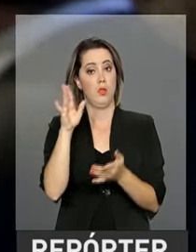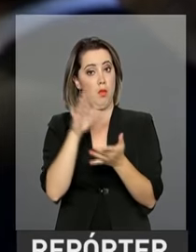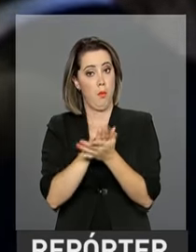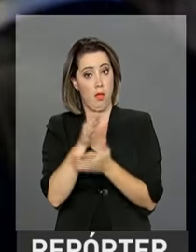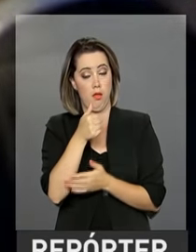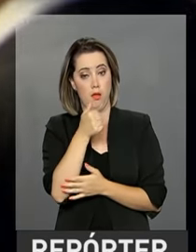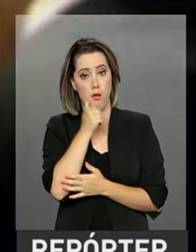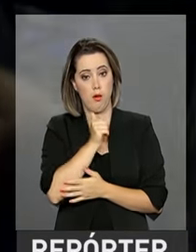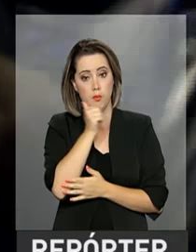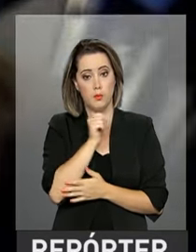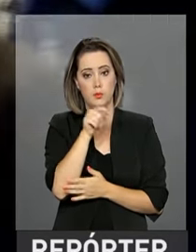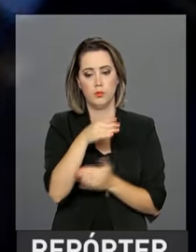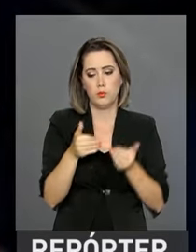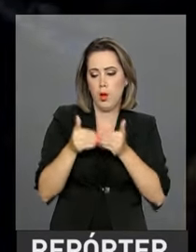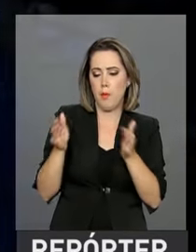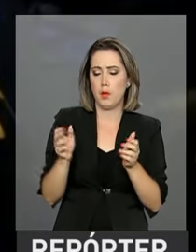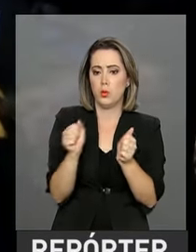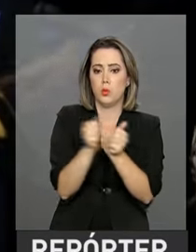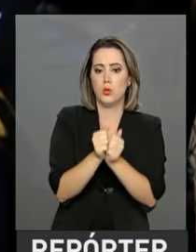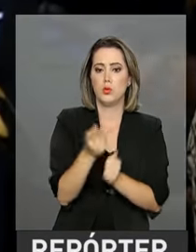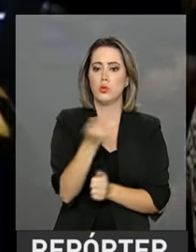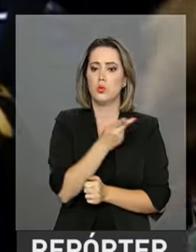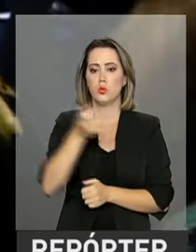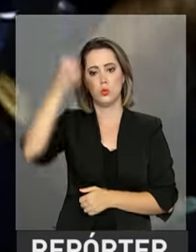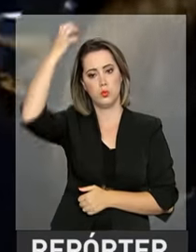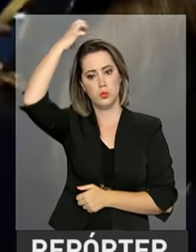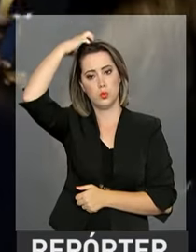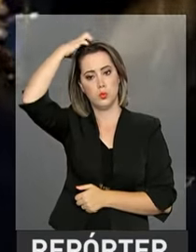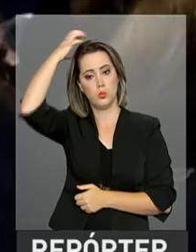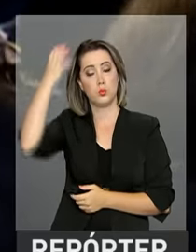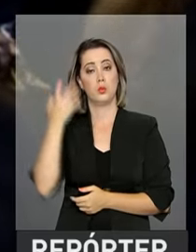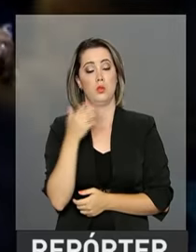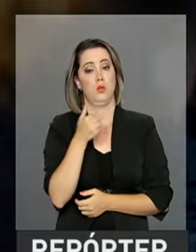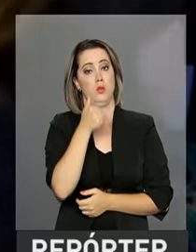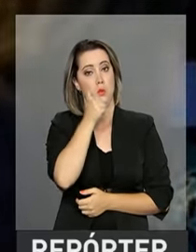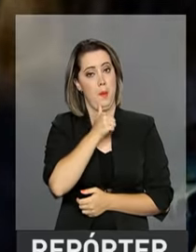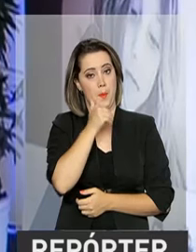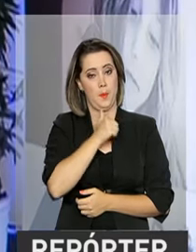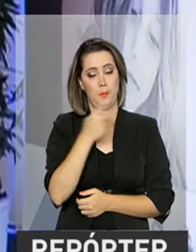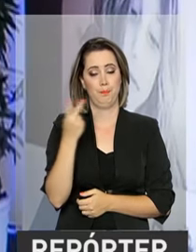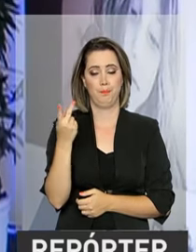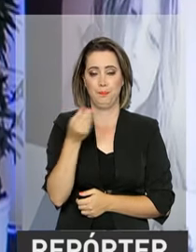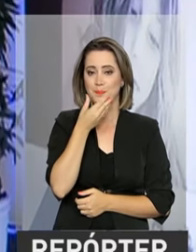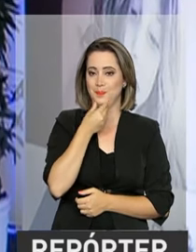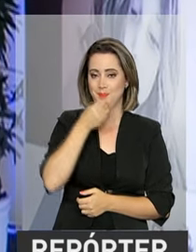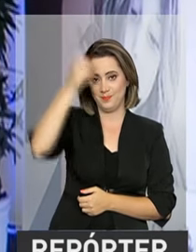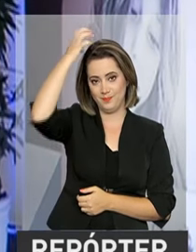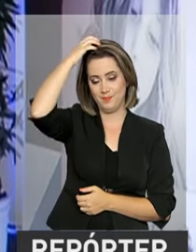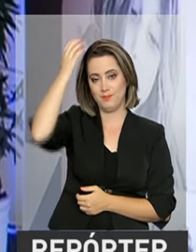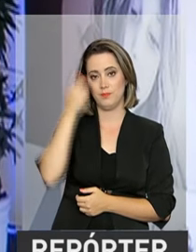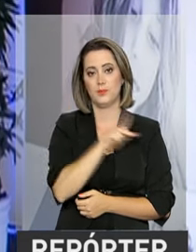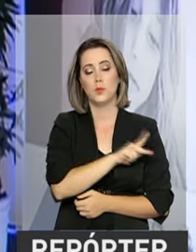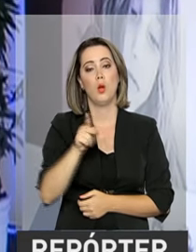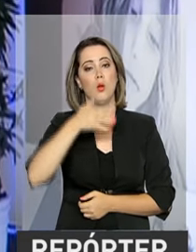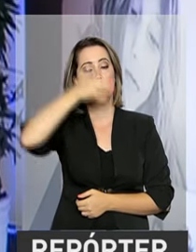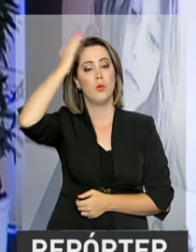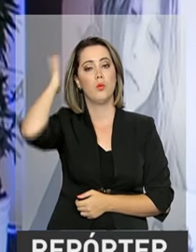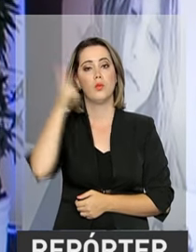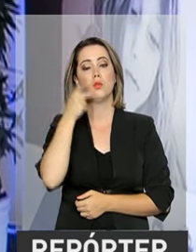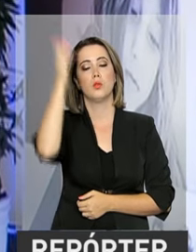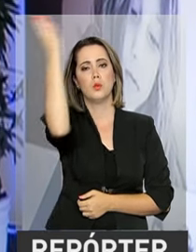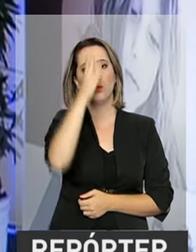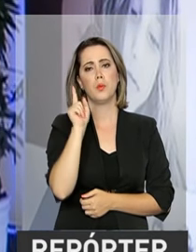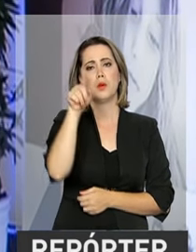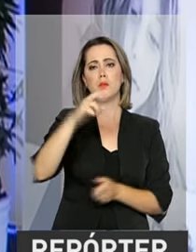participaram da abertura do fórum ao lado do rei Carlos XVI Gustavo e da rainha Silvia. O presidente Michel Temer definiu o Brasil como um país